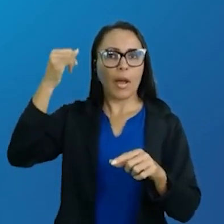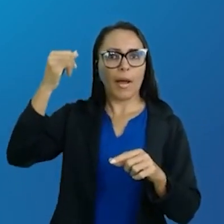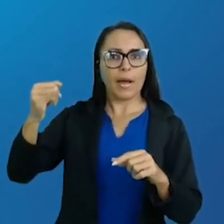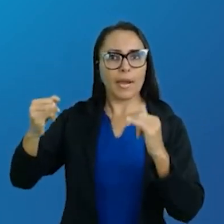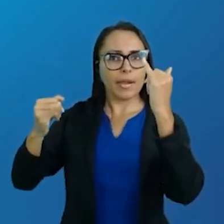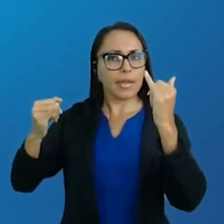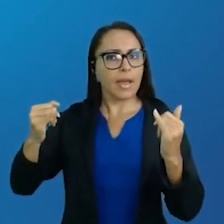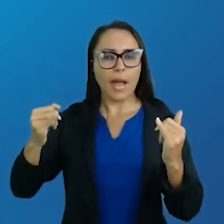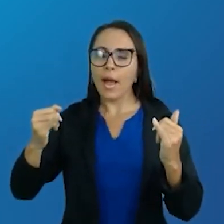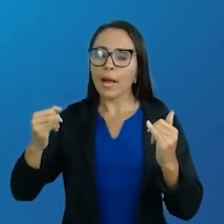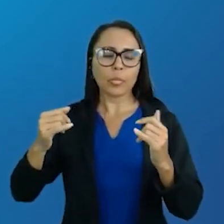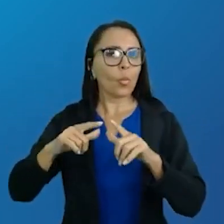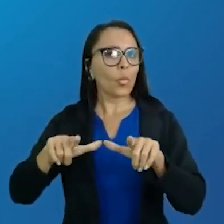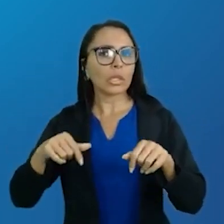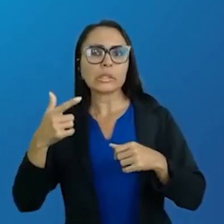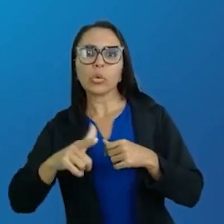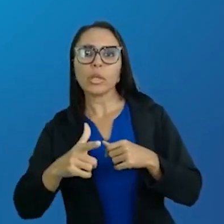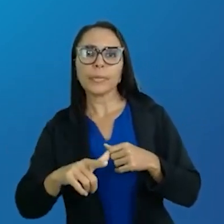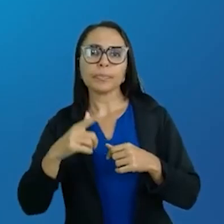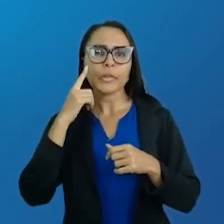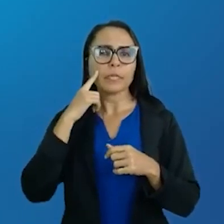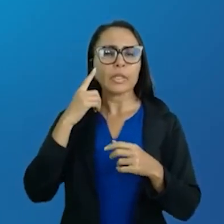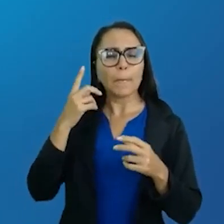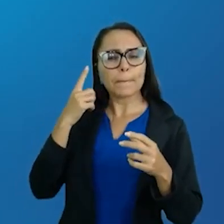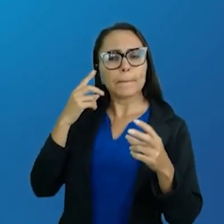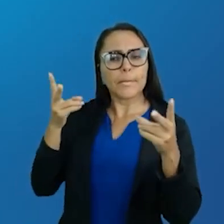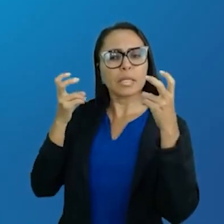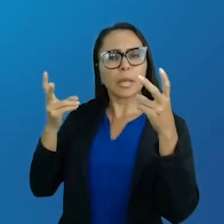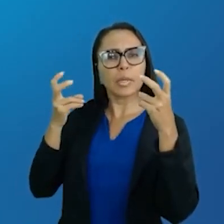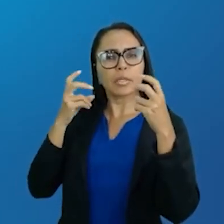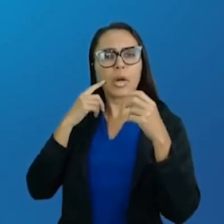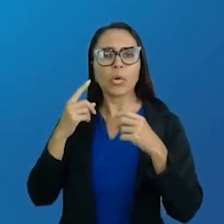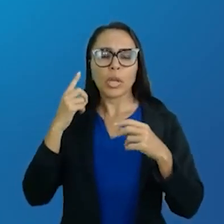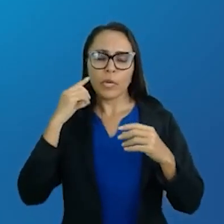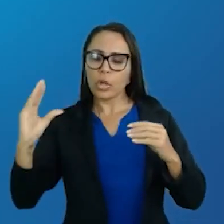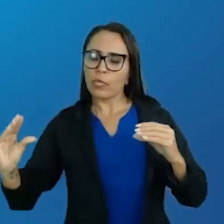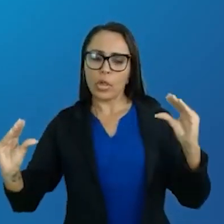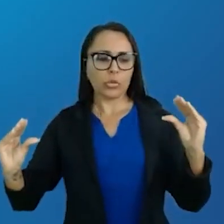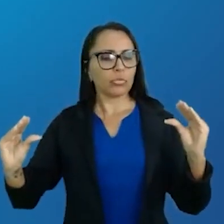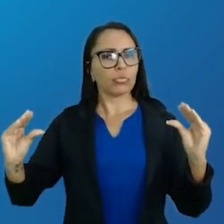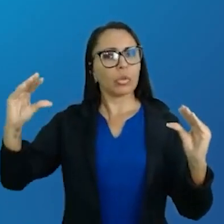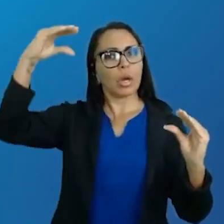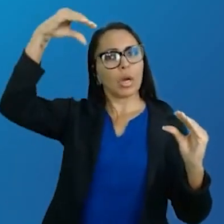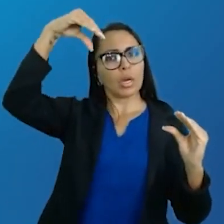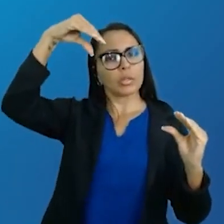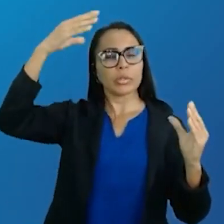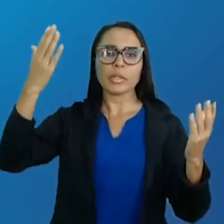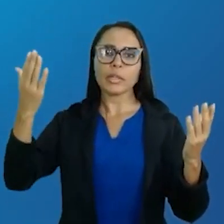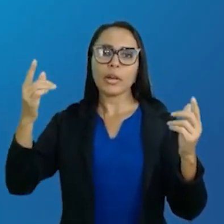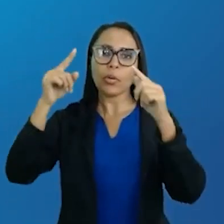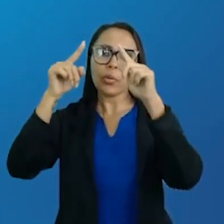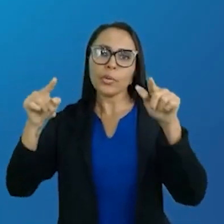triângulo. A sua mente, a sua percepção que está criando esse triângulo. Você que vê, junta as coisas para a criação desse triângulo. E isso